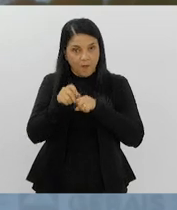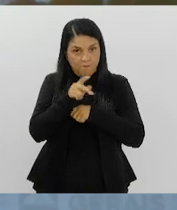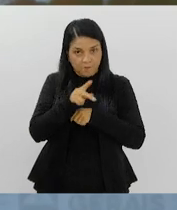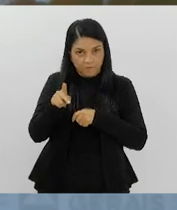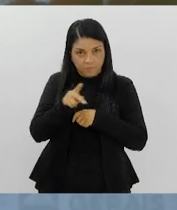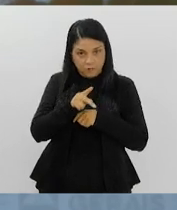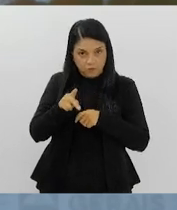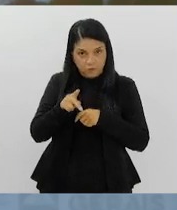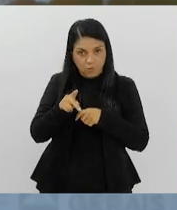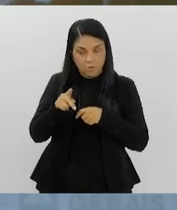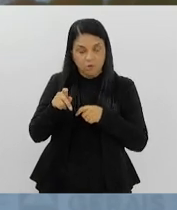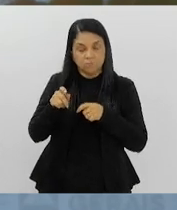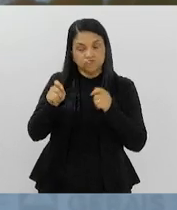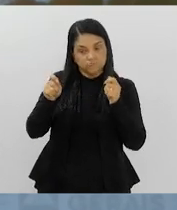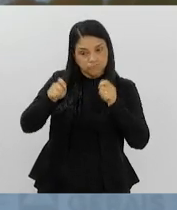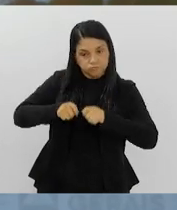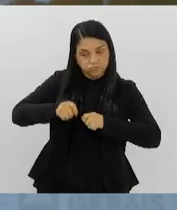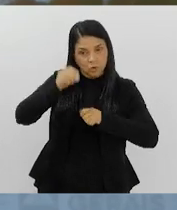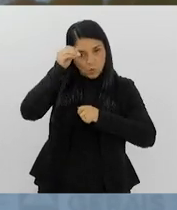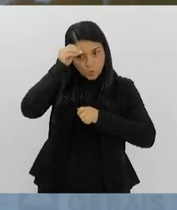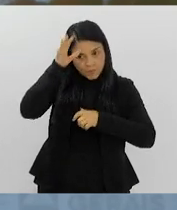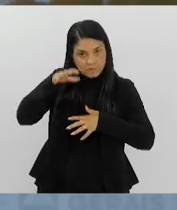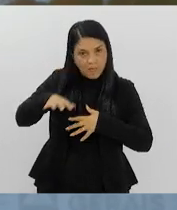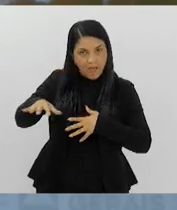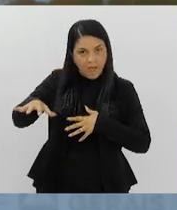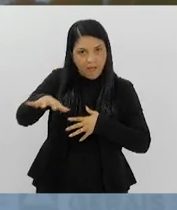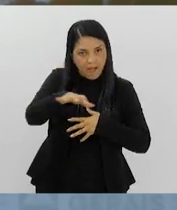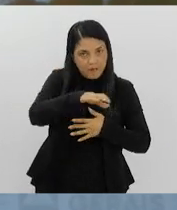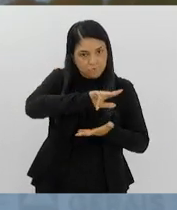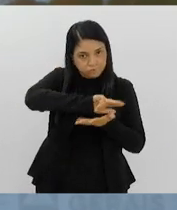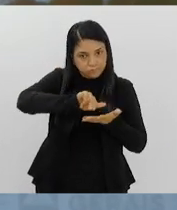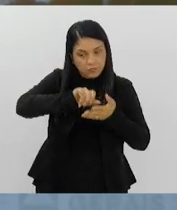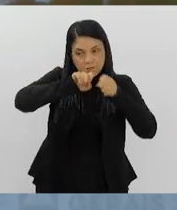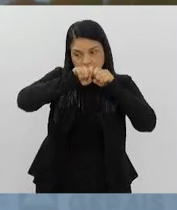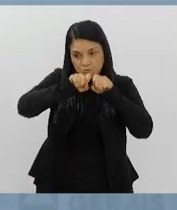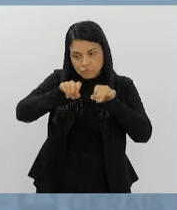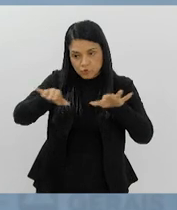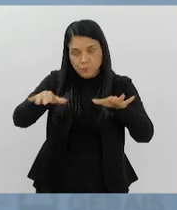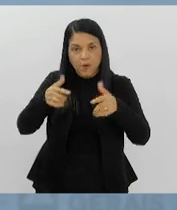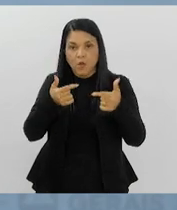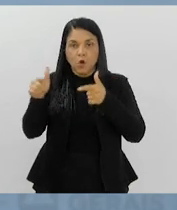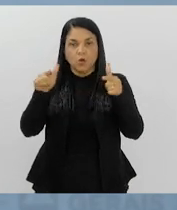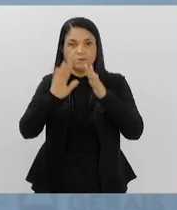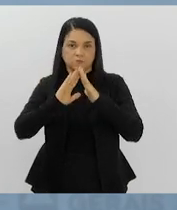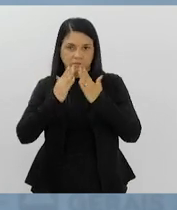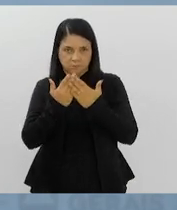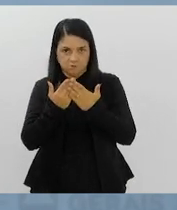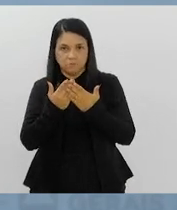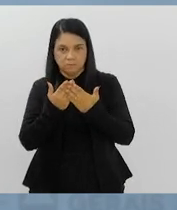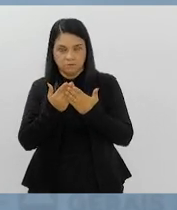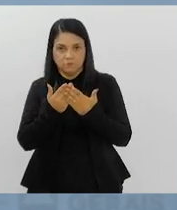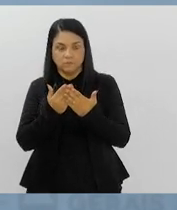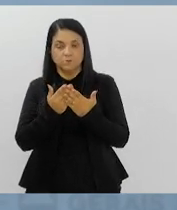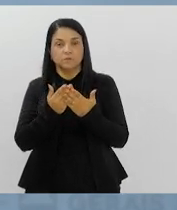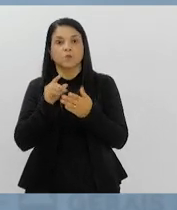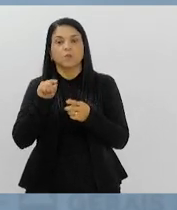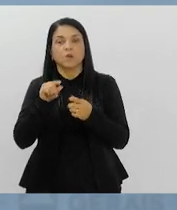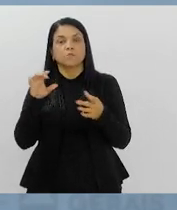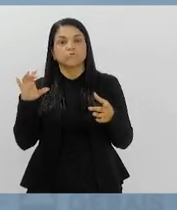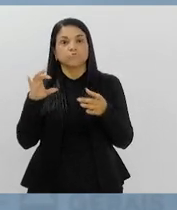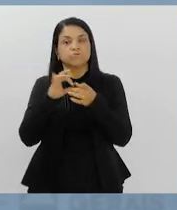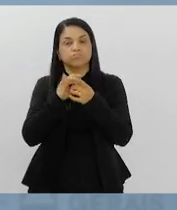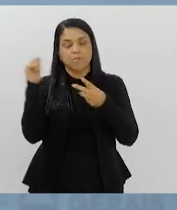eles se capacitem em várias áreas para que eles possam multiplicar esse conhecimento dentro da escola. Então, quais são os eixos principais